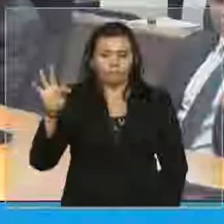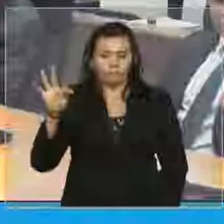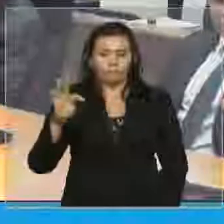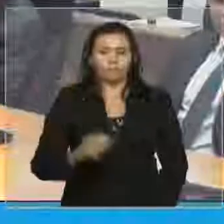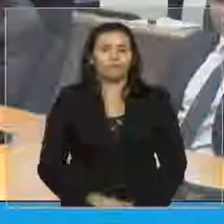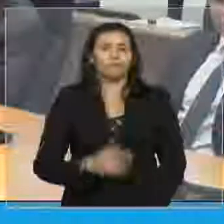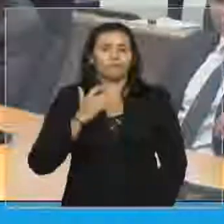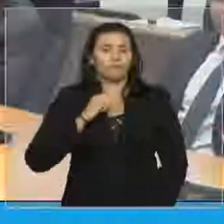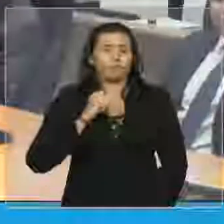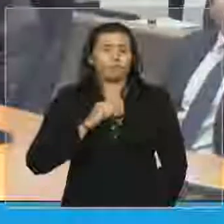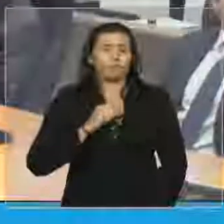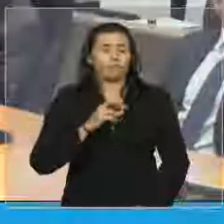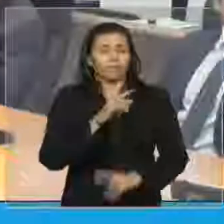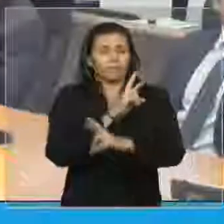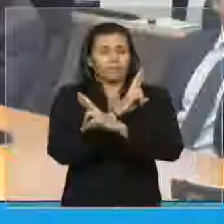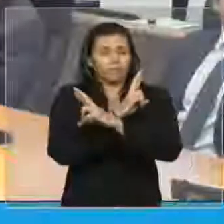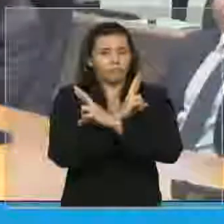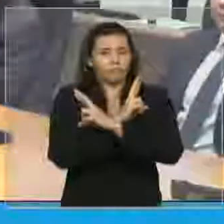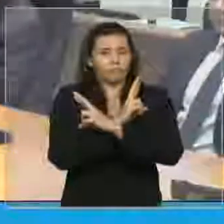no Maranhão.